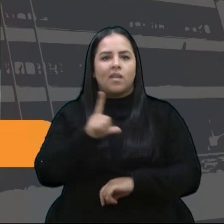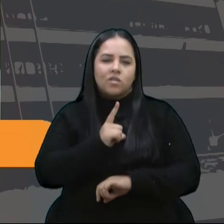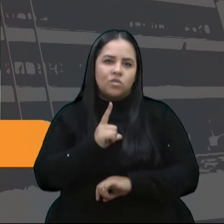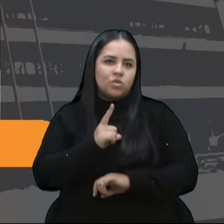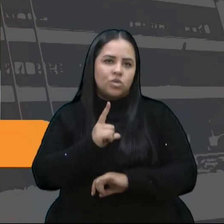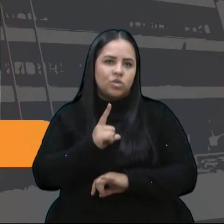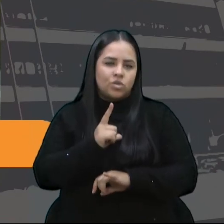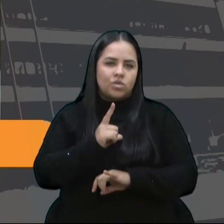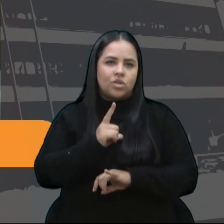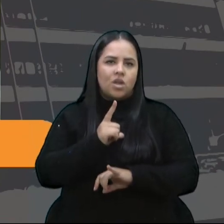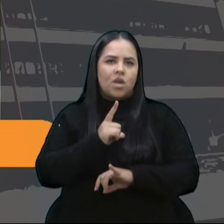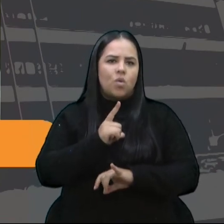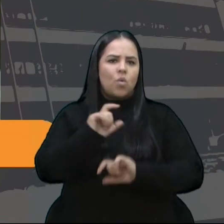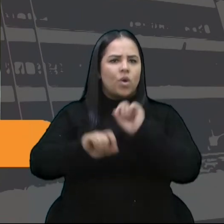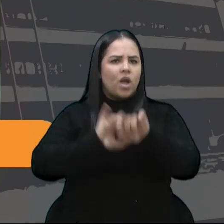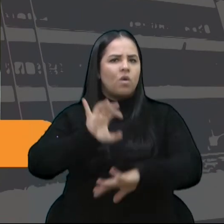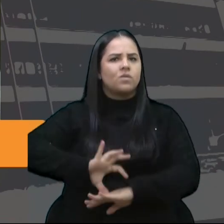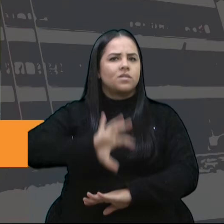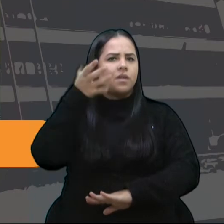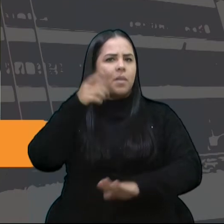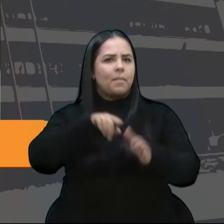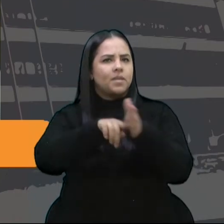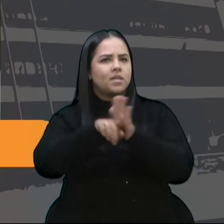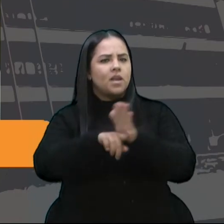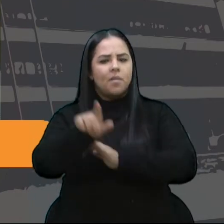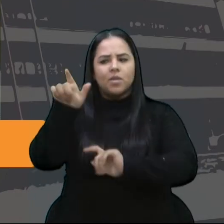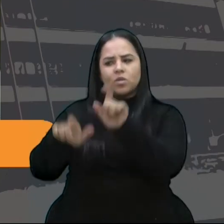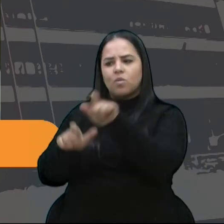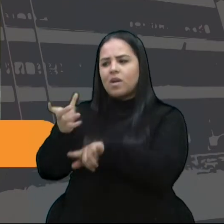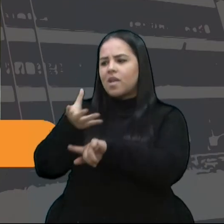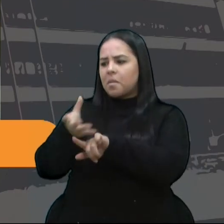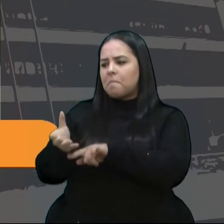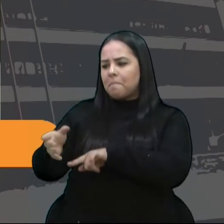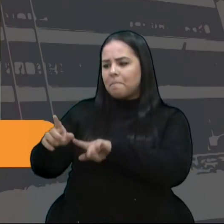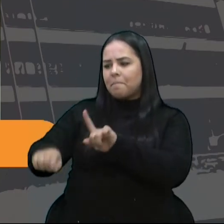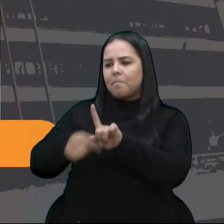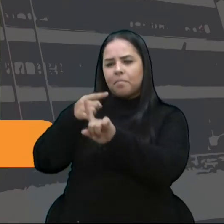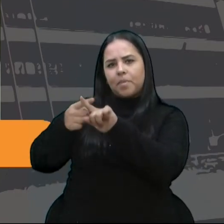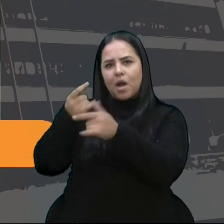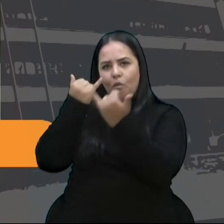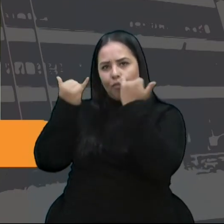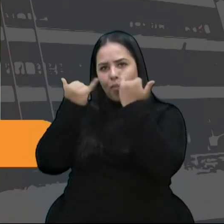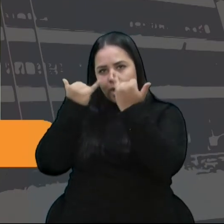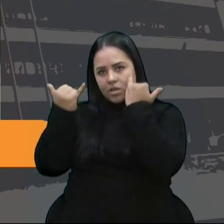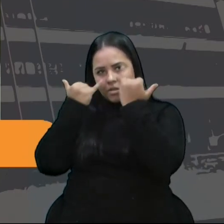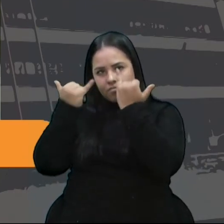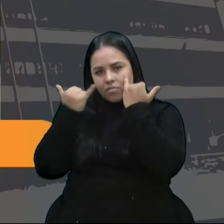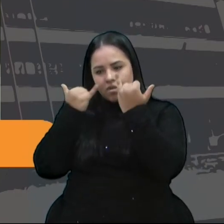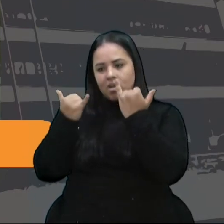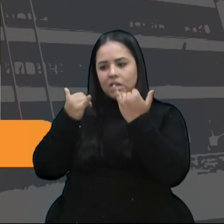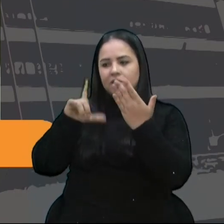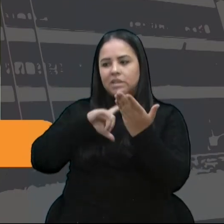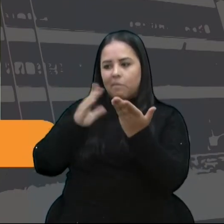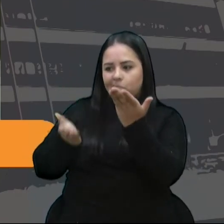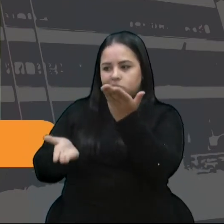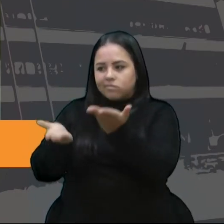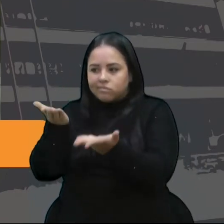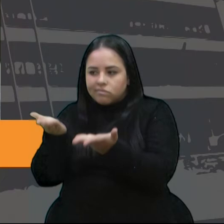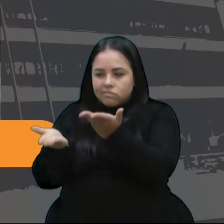da pesquisa, de que as pessoas querem mais informações equilibradas do